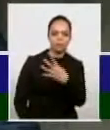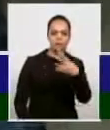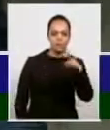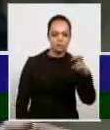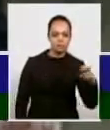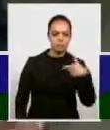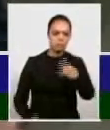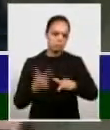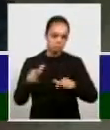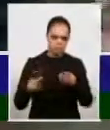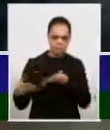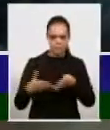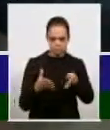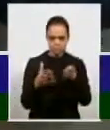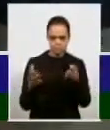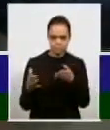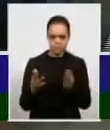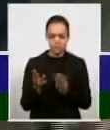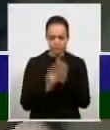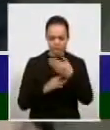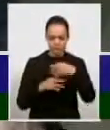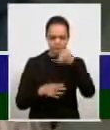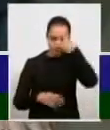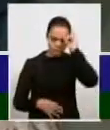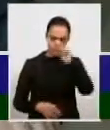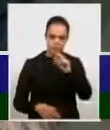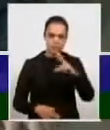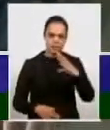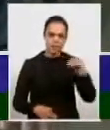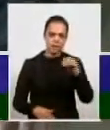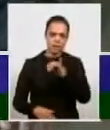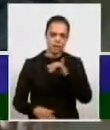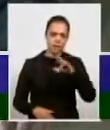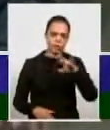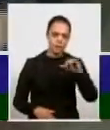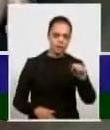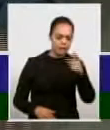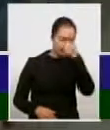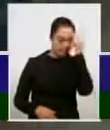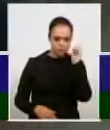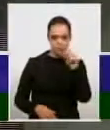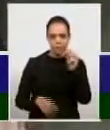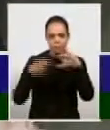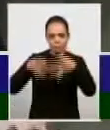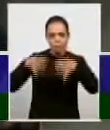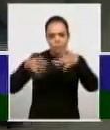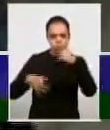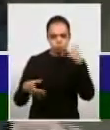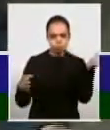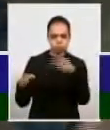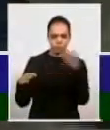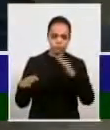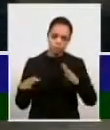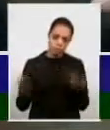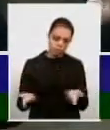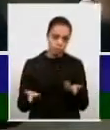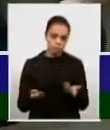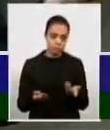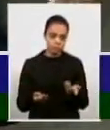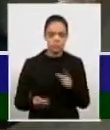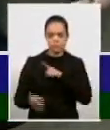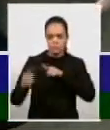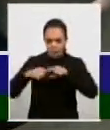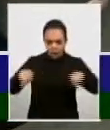455, os demais, todas as entradas, as chacras, arco-íris, que o pessoal está fazendo a concentração de lixo fora da caçamba. E lá